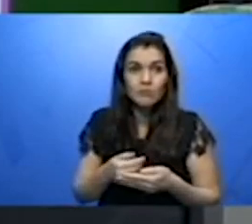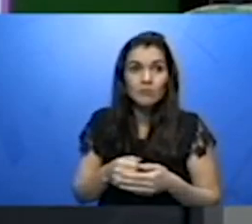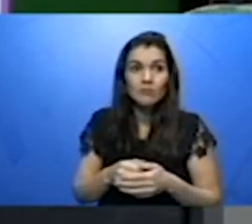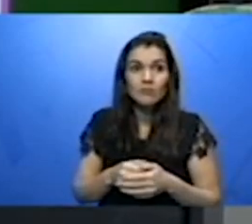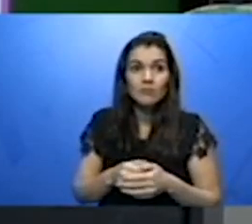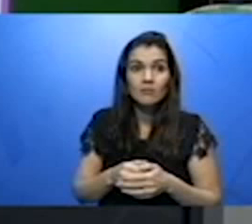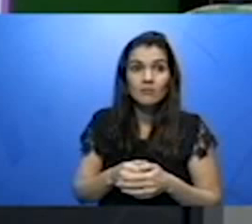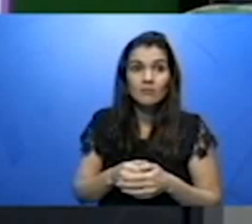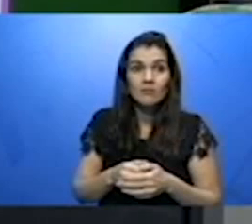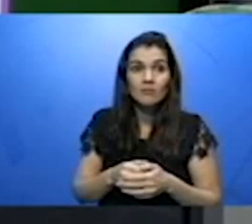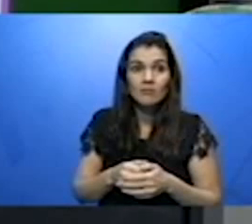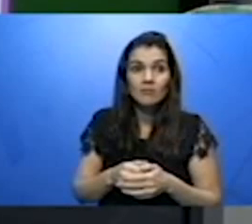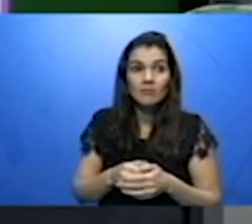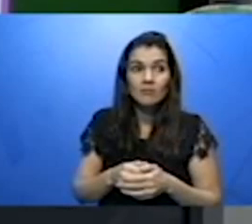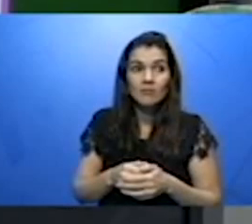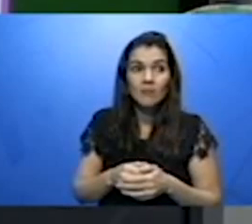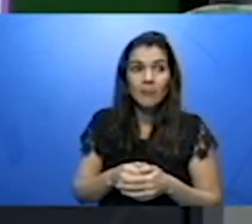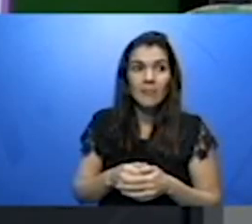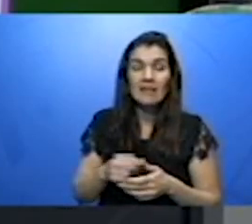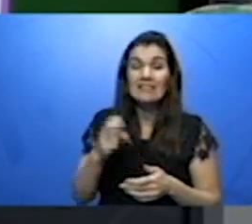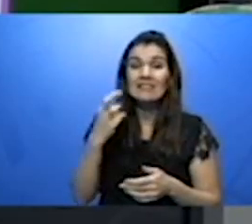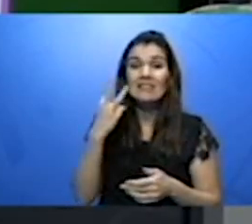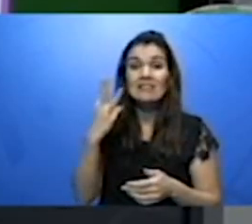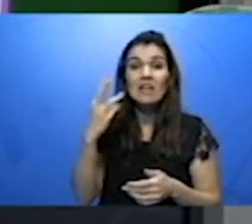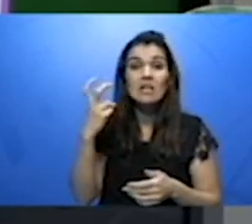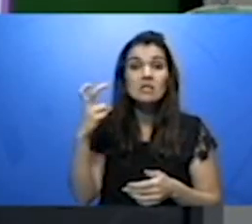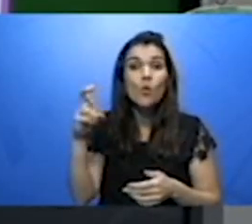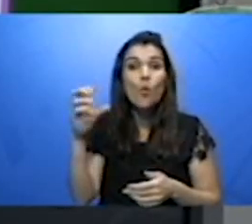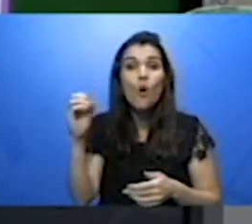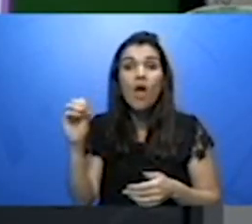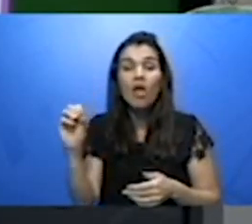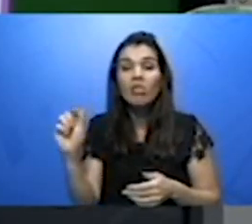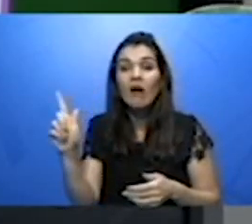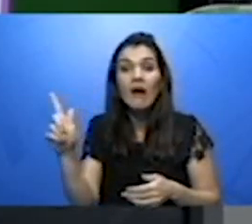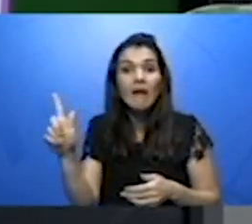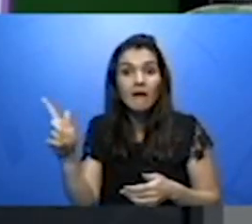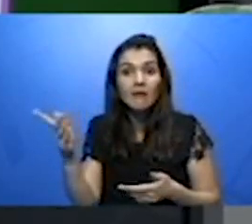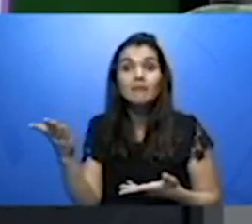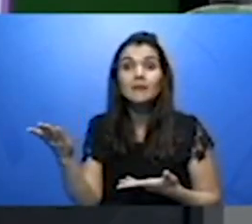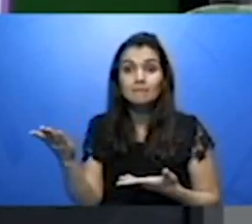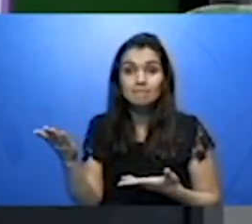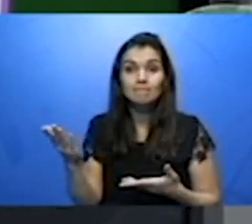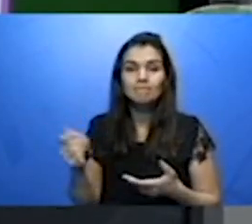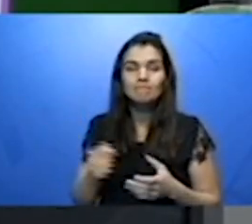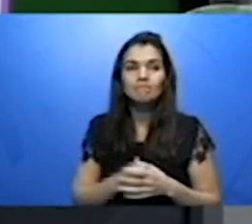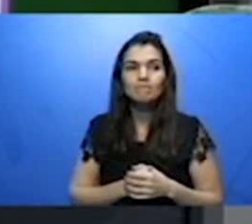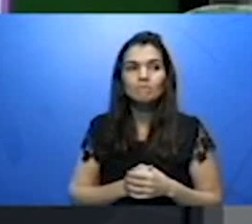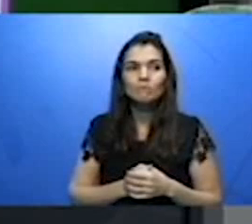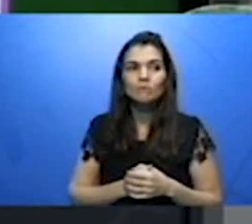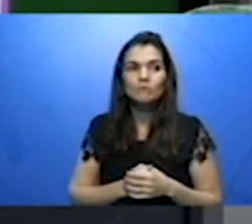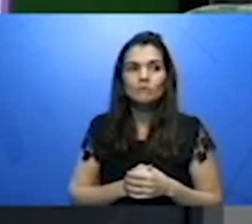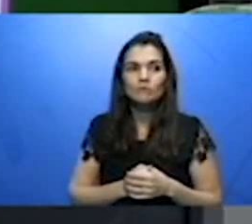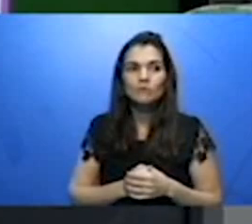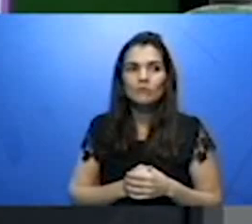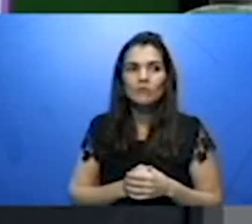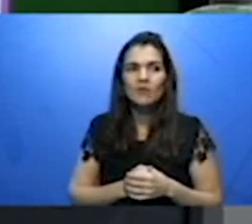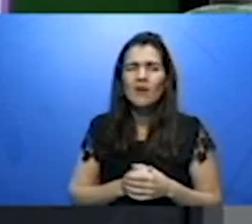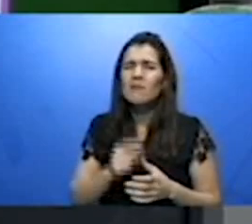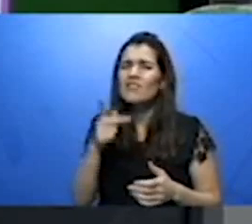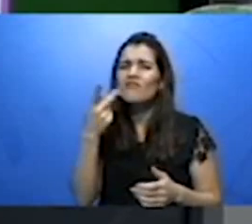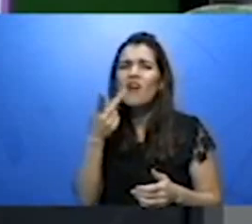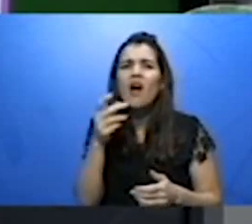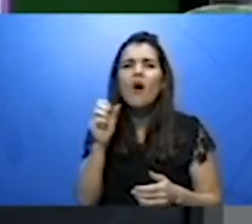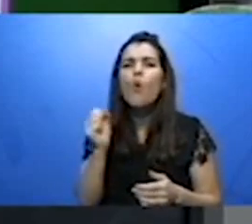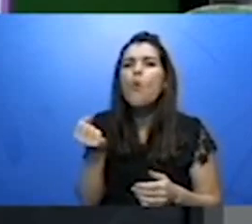cheirinho de molho de tomate que vem pronto é o peso aproximado de um filhote comum mas aqui tá